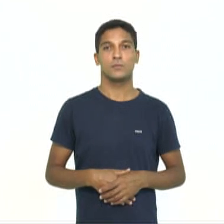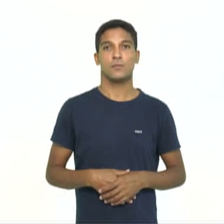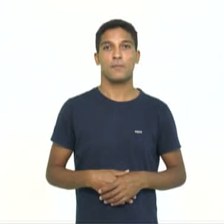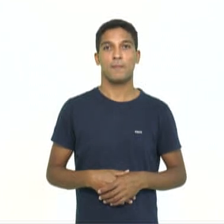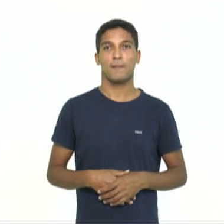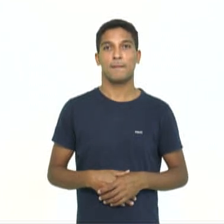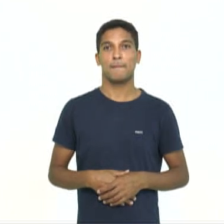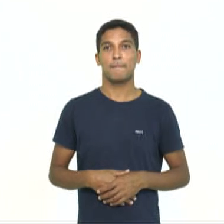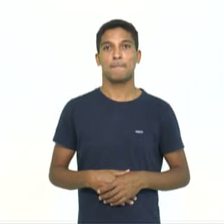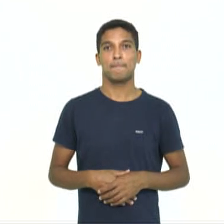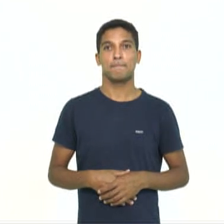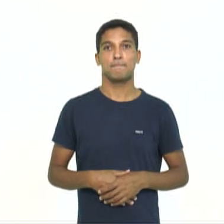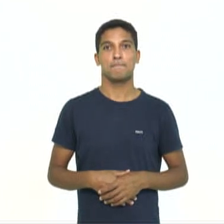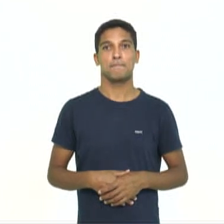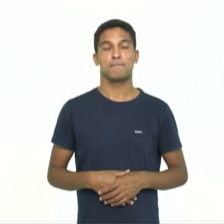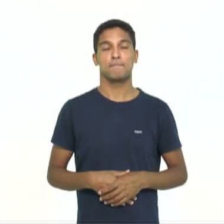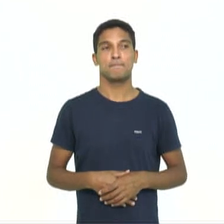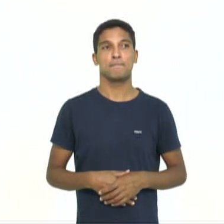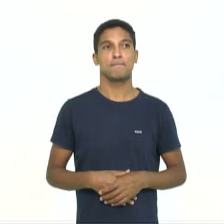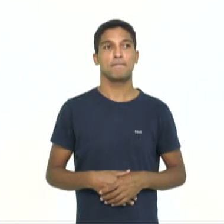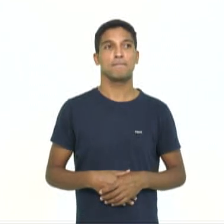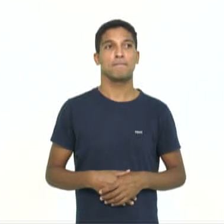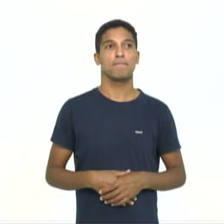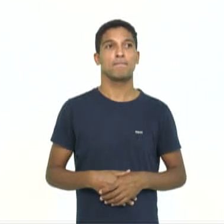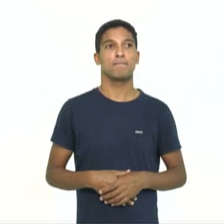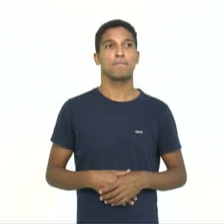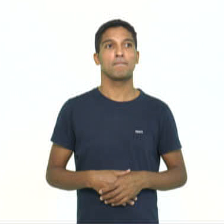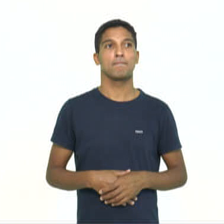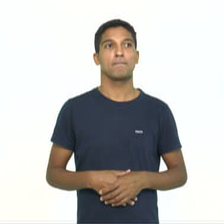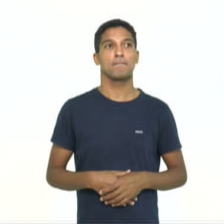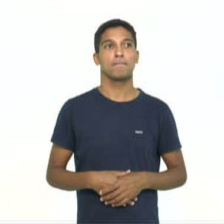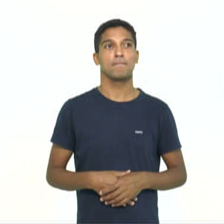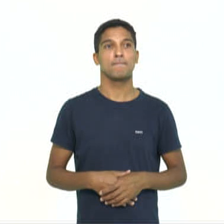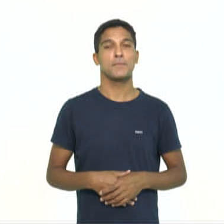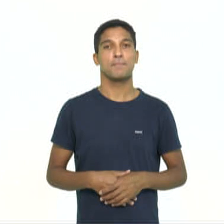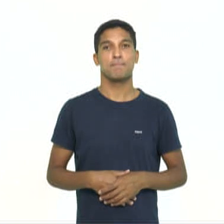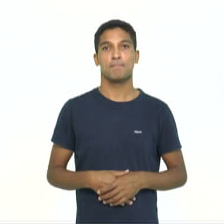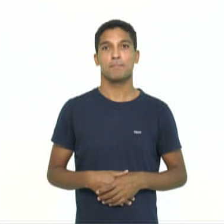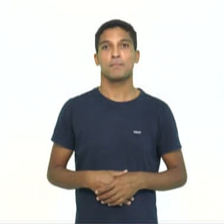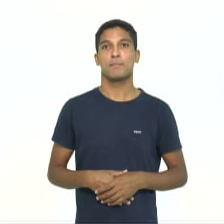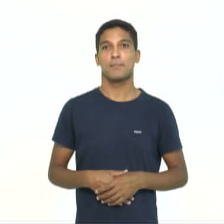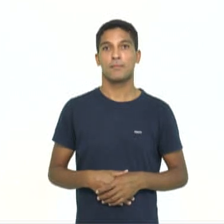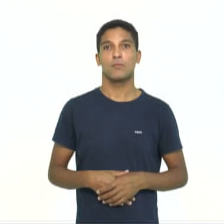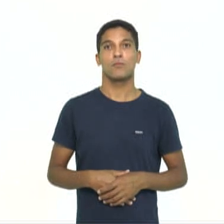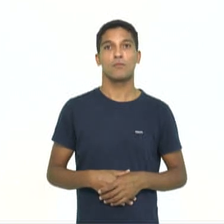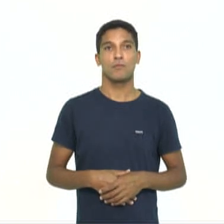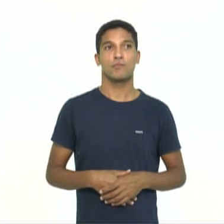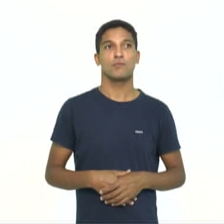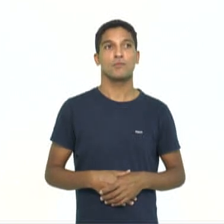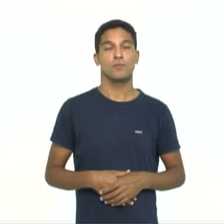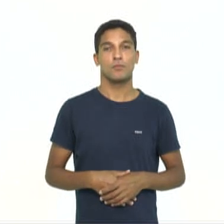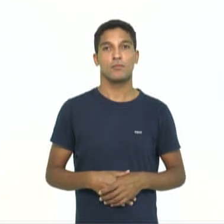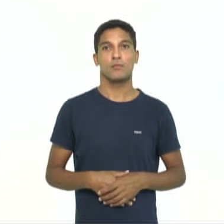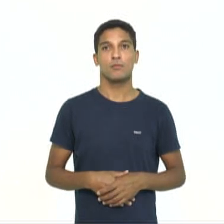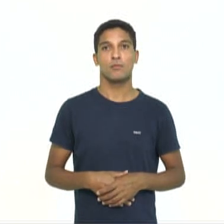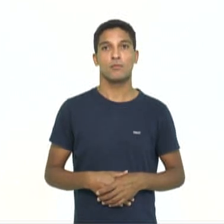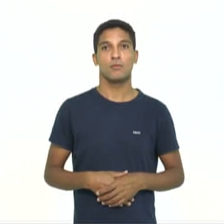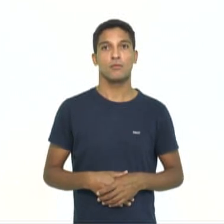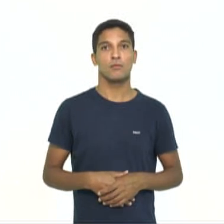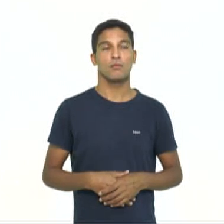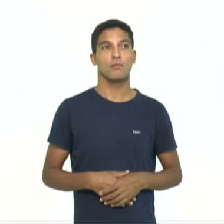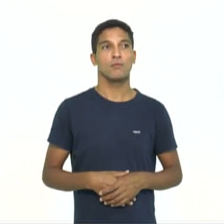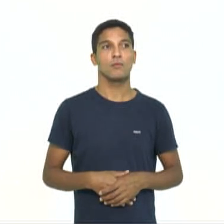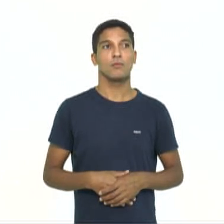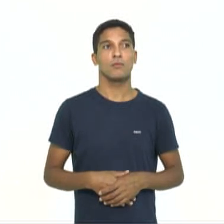barata torta. Meu conceito parece à primeira vista um barrococó figurativo neoexpressionista com pitadas de arte